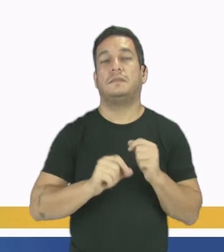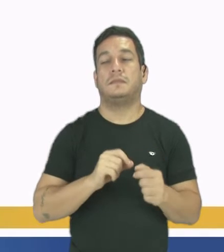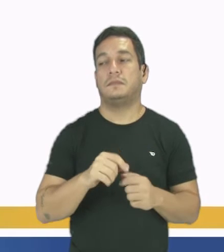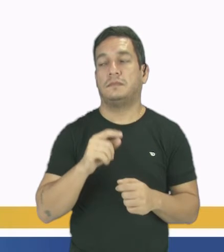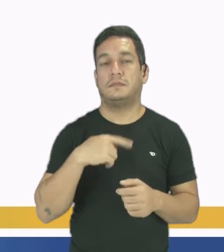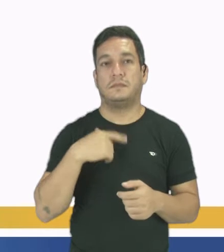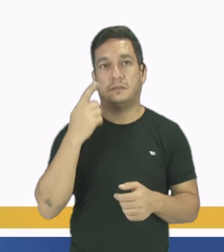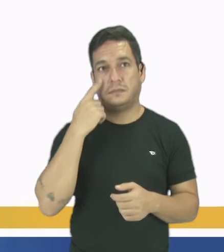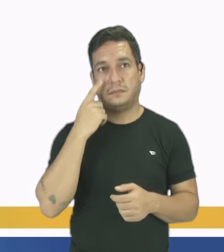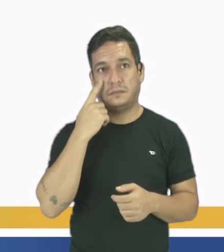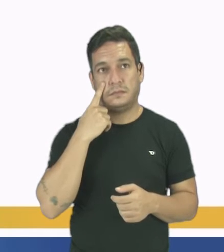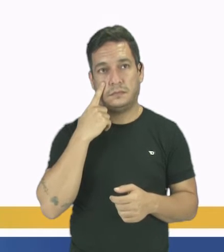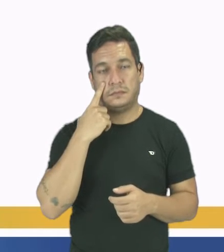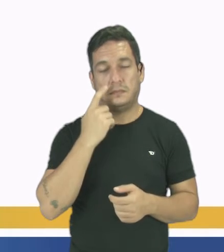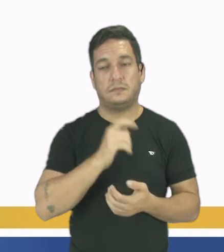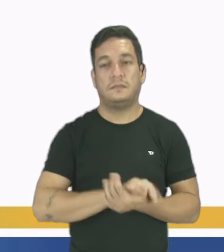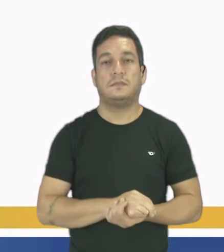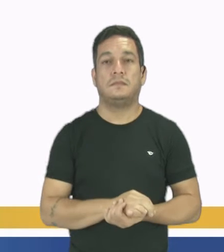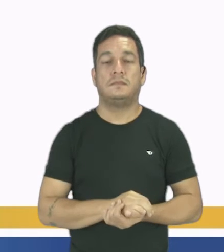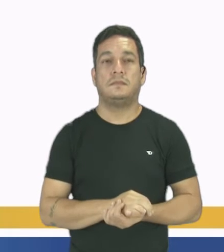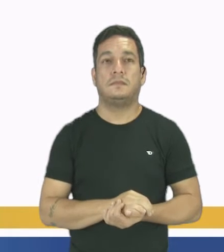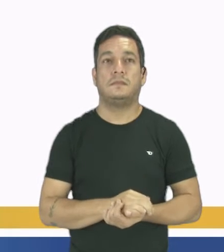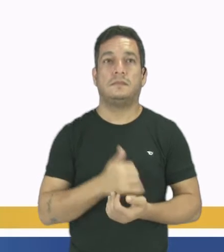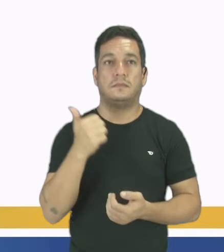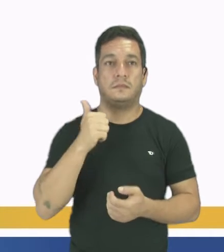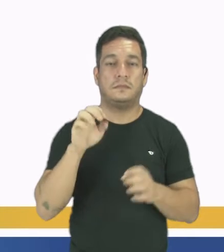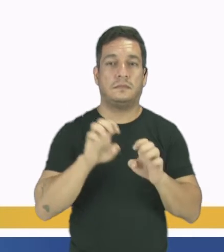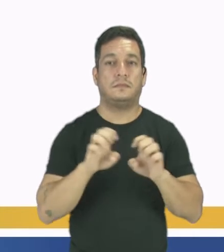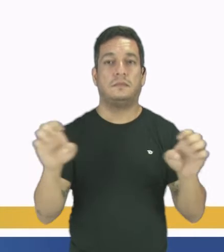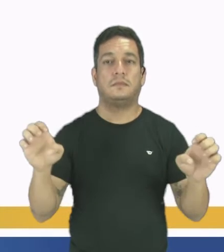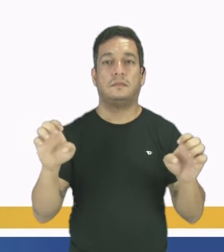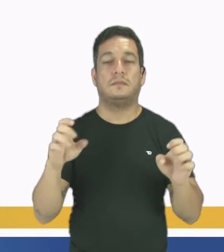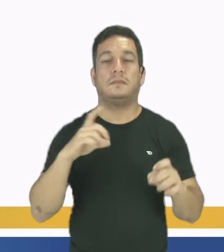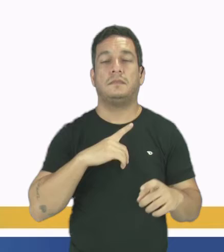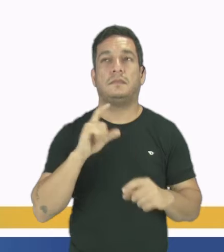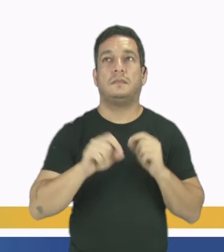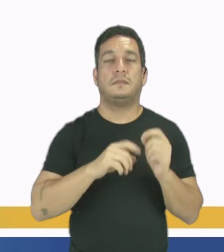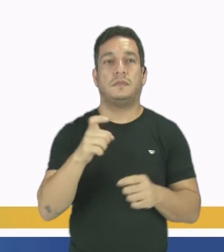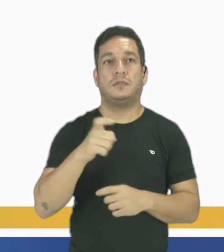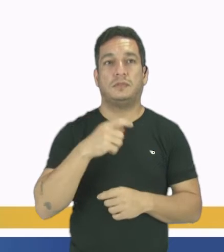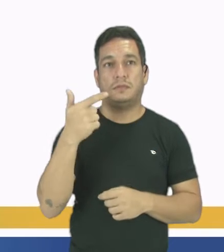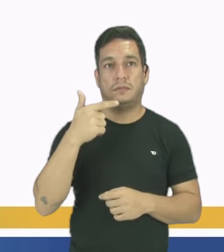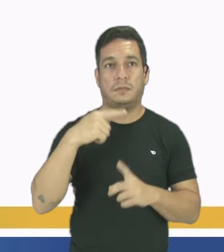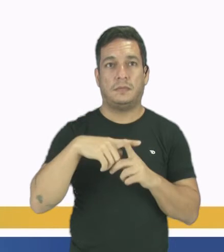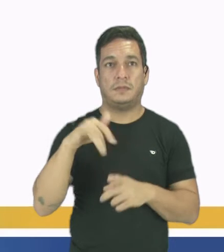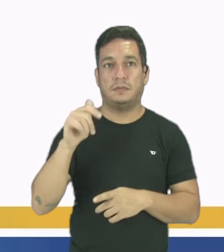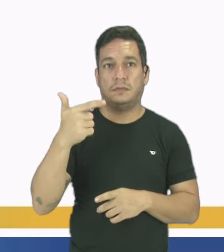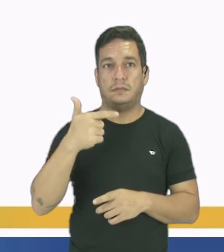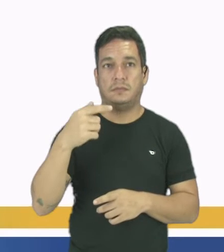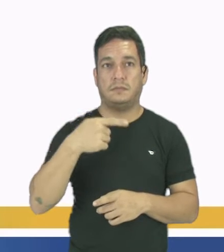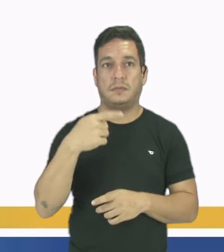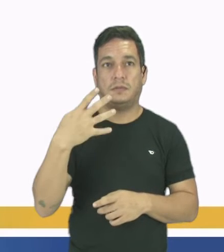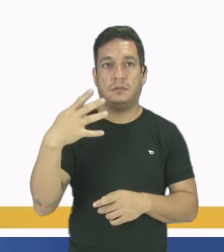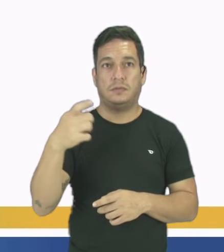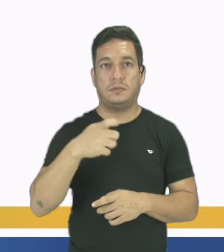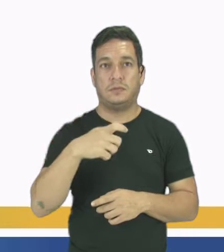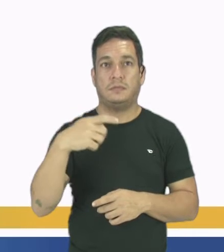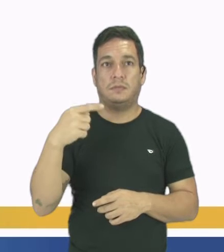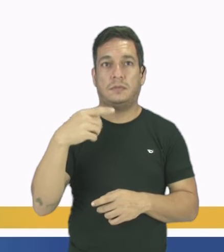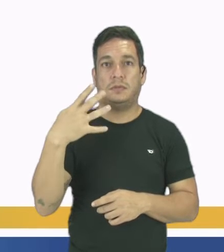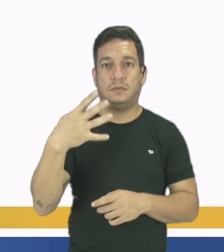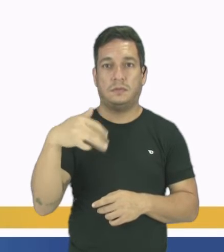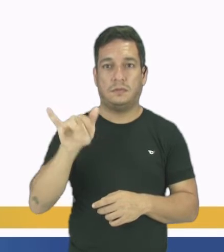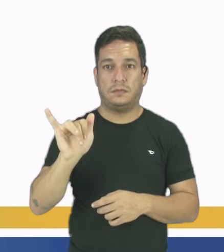o trabalho da primeira equação, onde nós temos x² mais y² menos